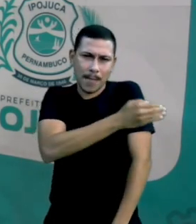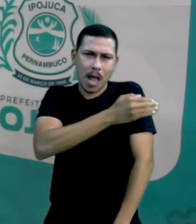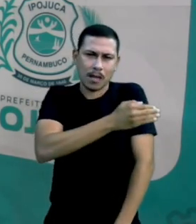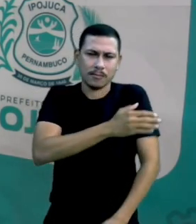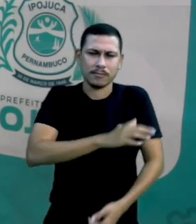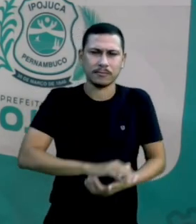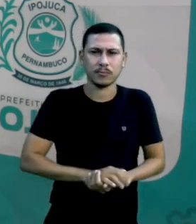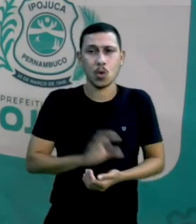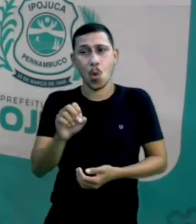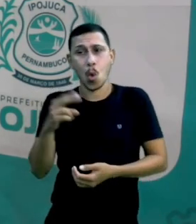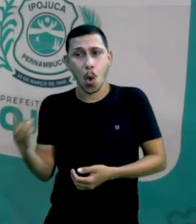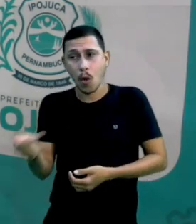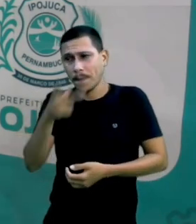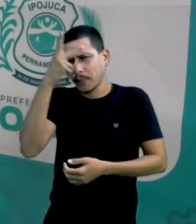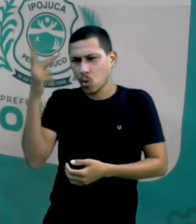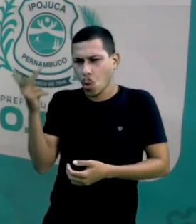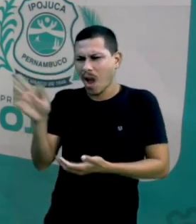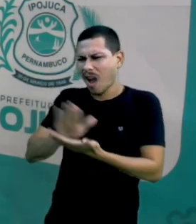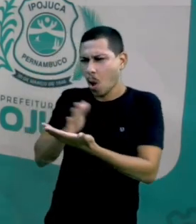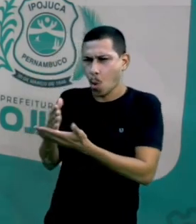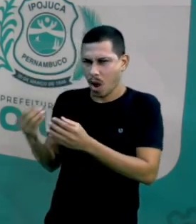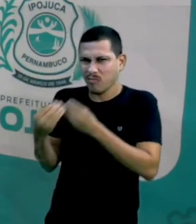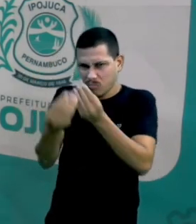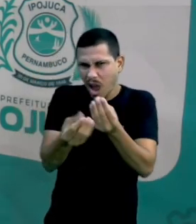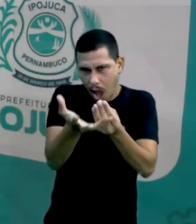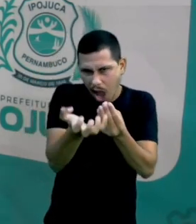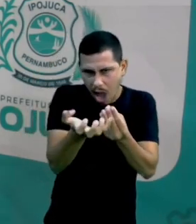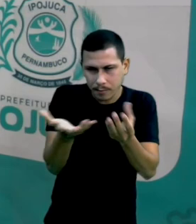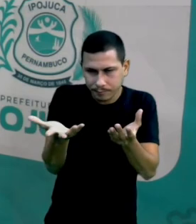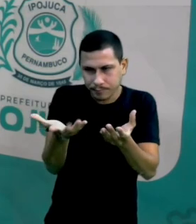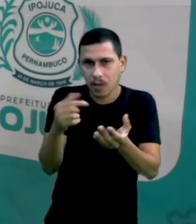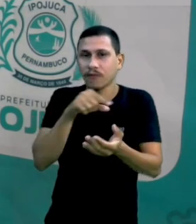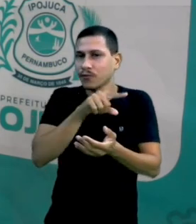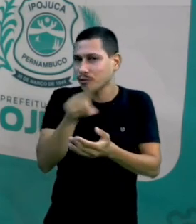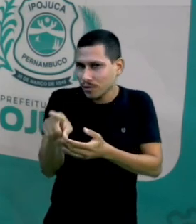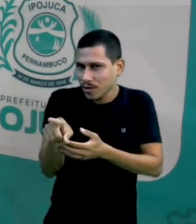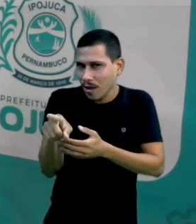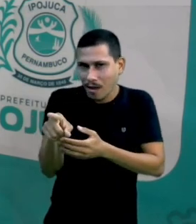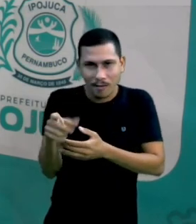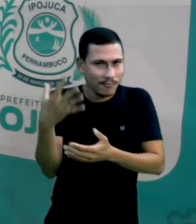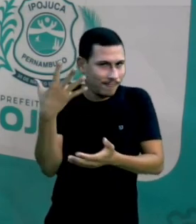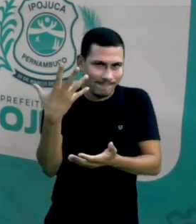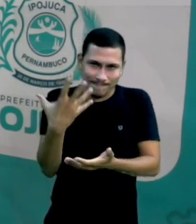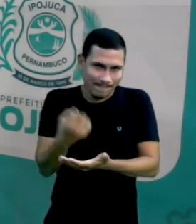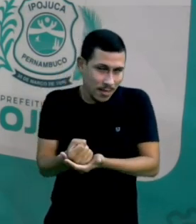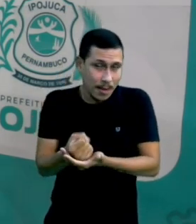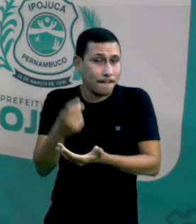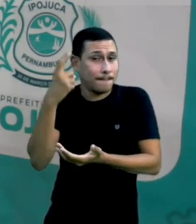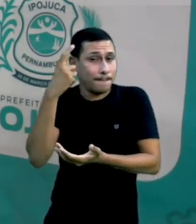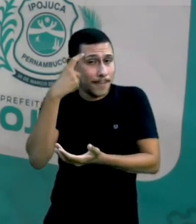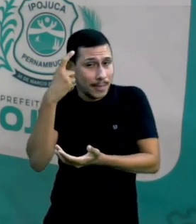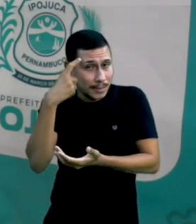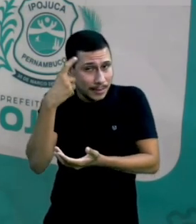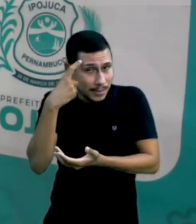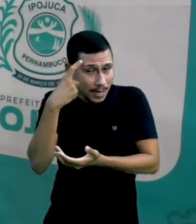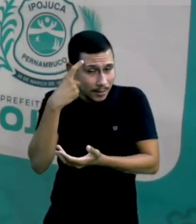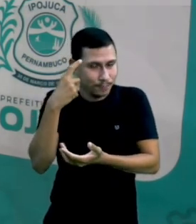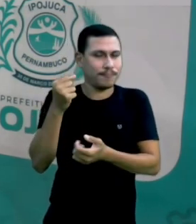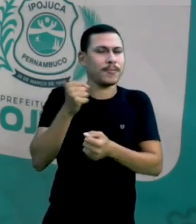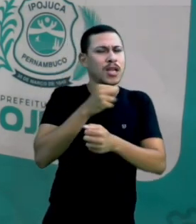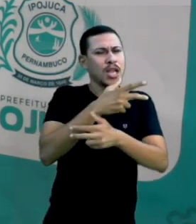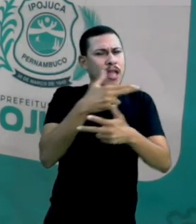ou se alguém lhe oferecer a utilizar, né, a possibilidade de utilizar algum anabolizante, pense que os riscos,